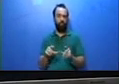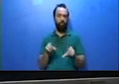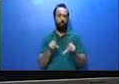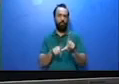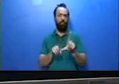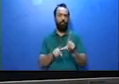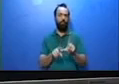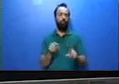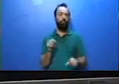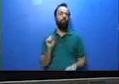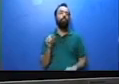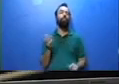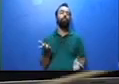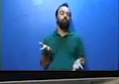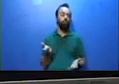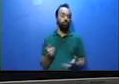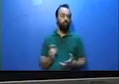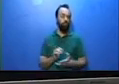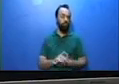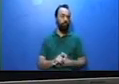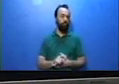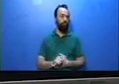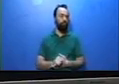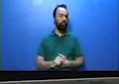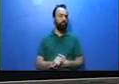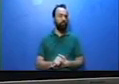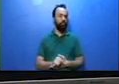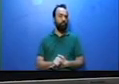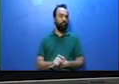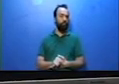Dê exemplos. Vamos dar exemplos?